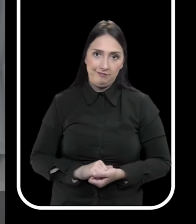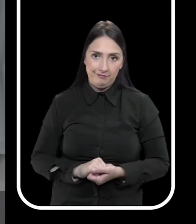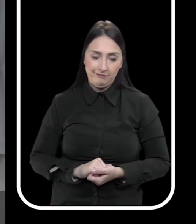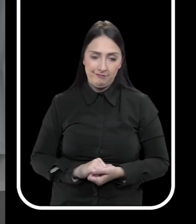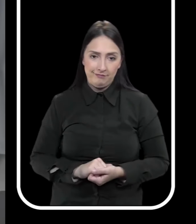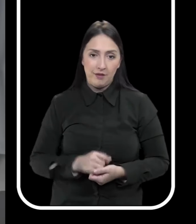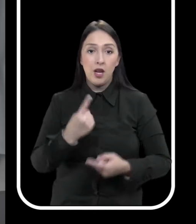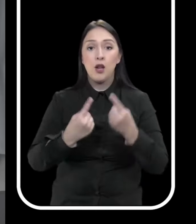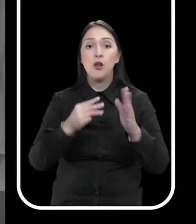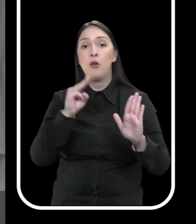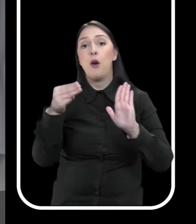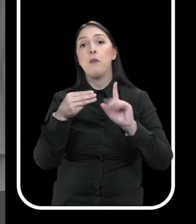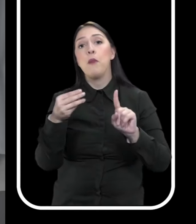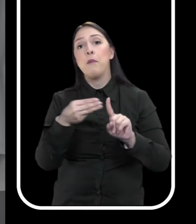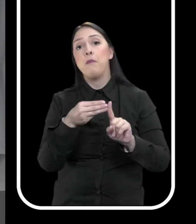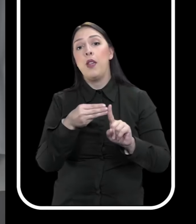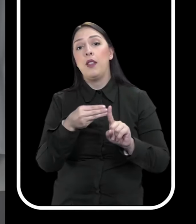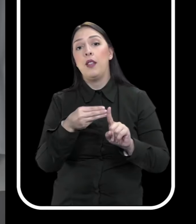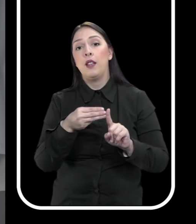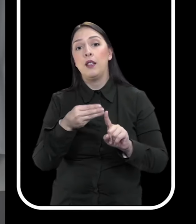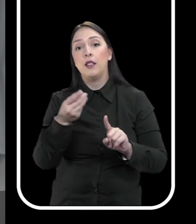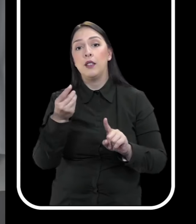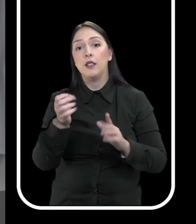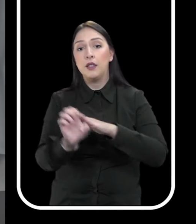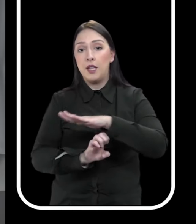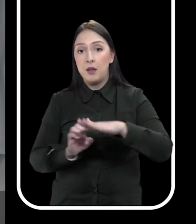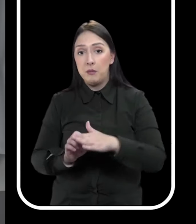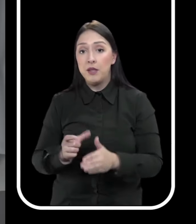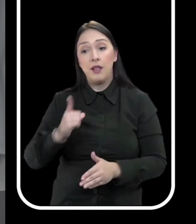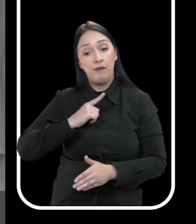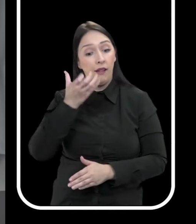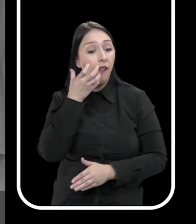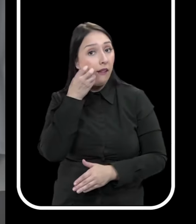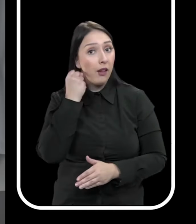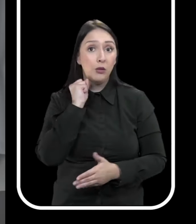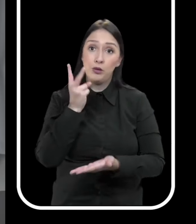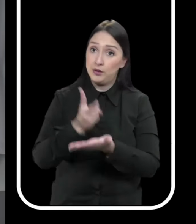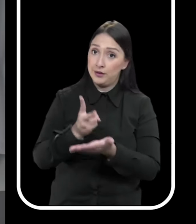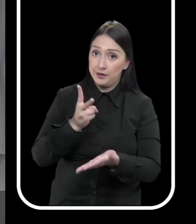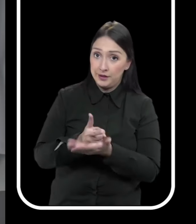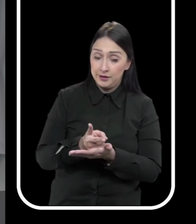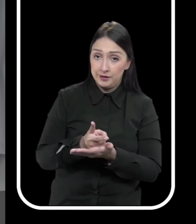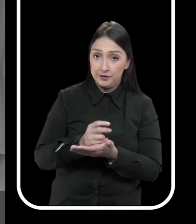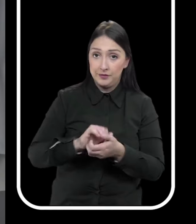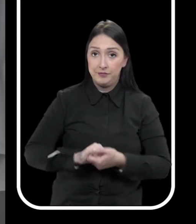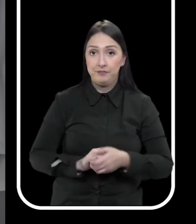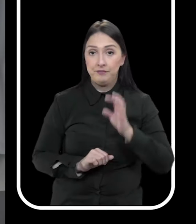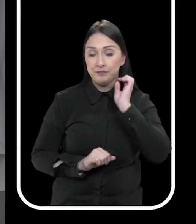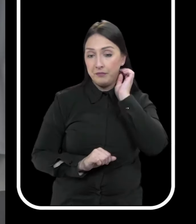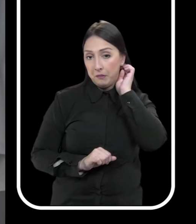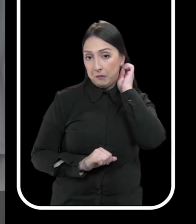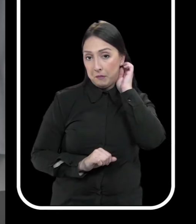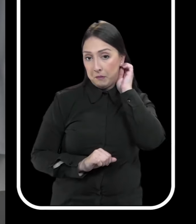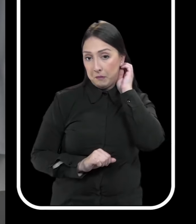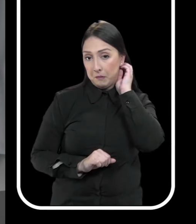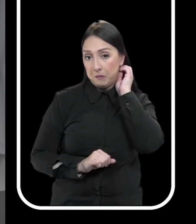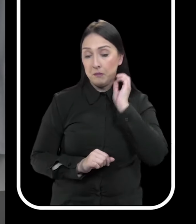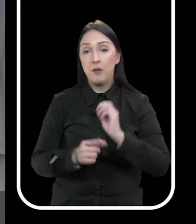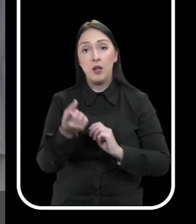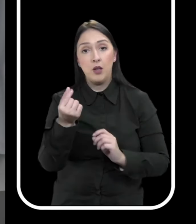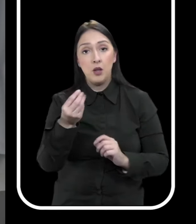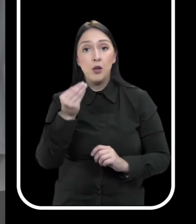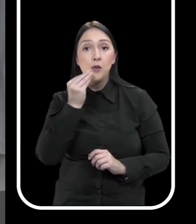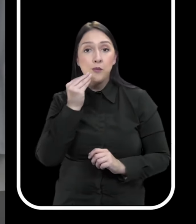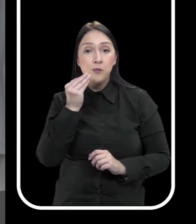dizia Goldratt também, qual é a meta da empresa, professor Carlos? Ganhar? Claro, recursos. Ganhar dinheiro. Ganhar Tá? dinheiro. Então, nesse caso,